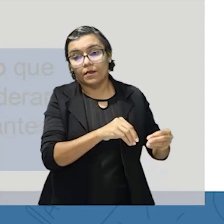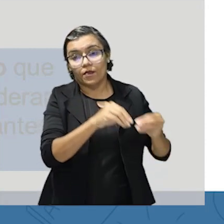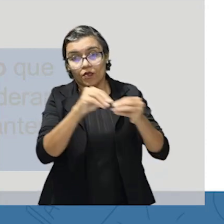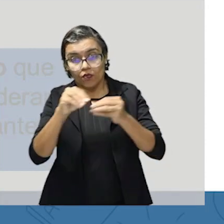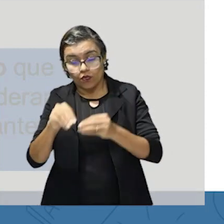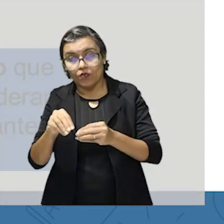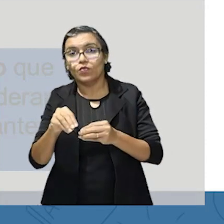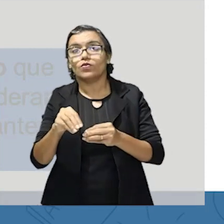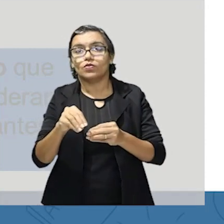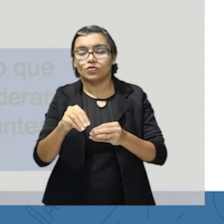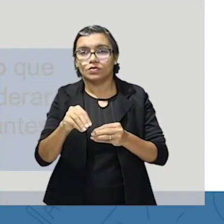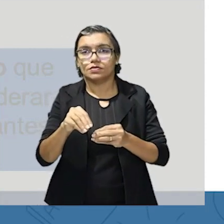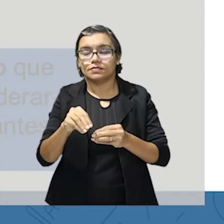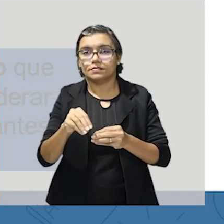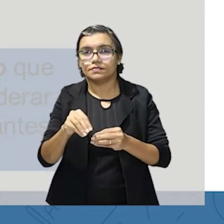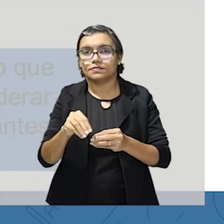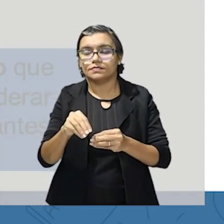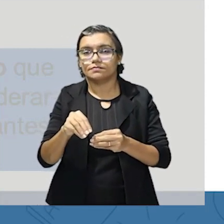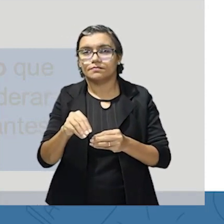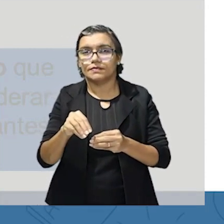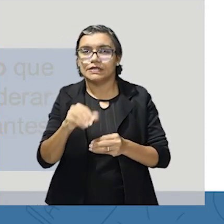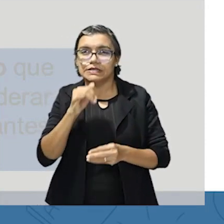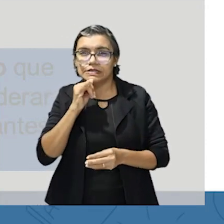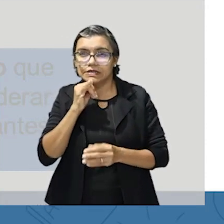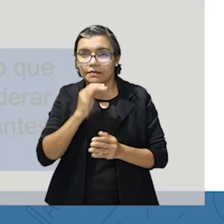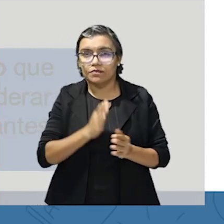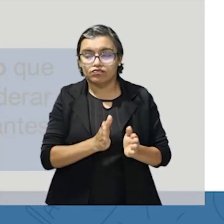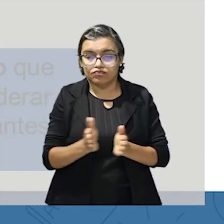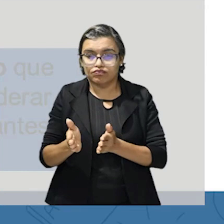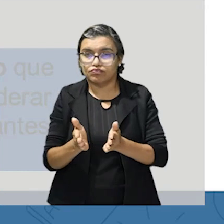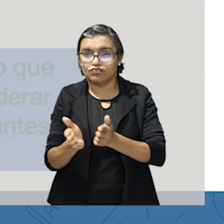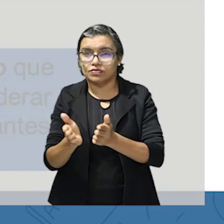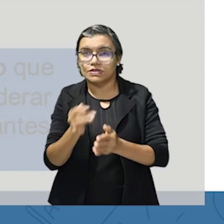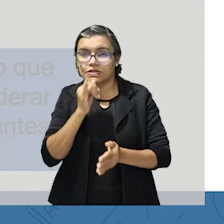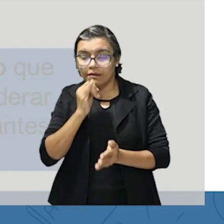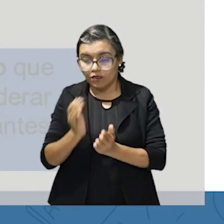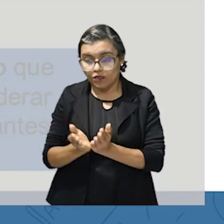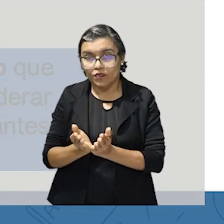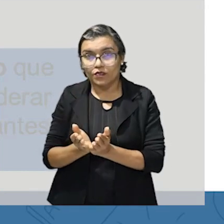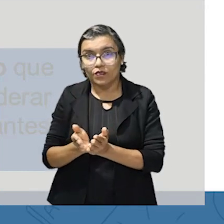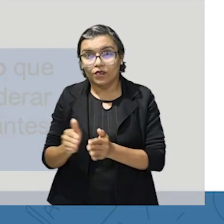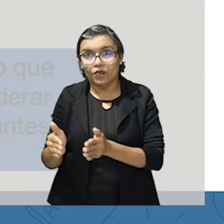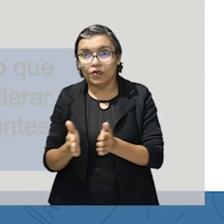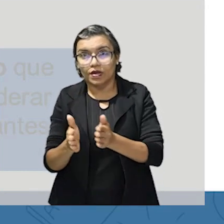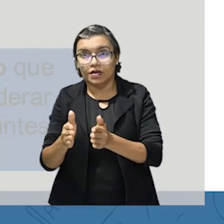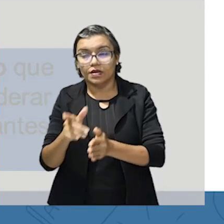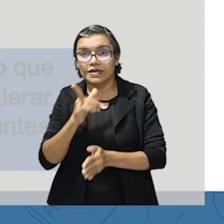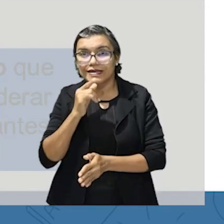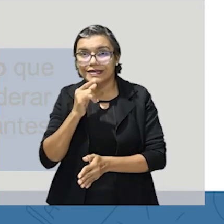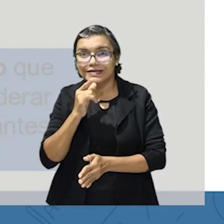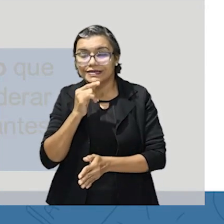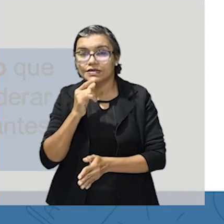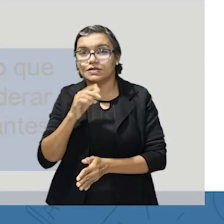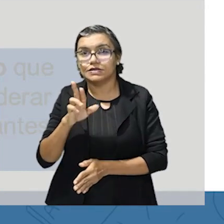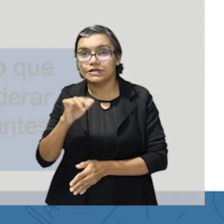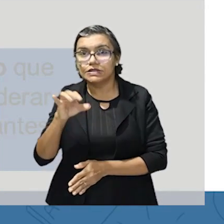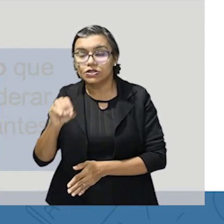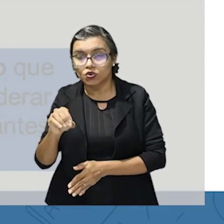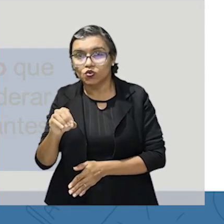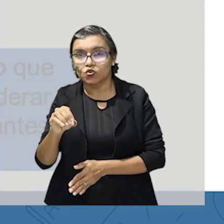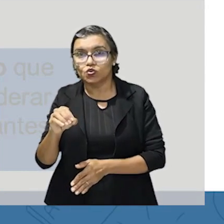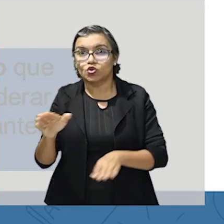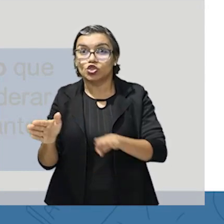eu sempre troco o nome do rio mas eu sempre troco uma sílaba mas ele esse rio Vai dar lá na Capital em Recife